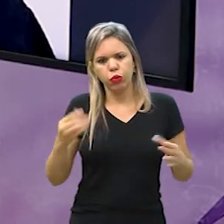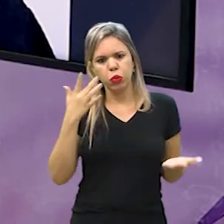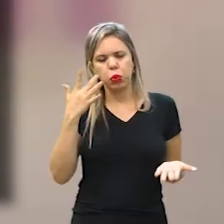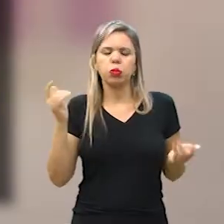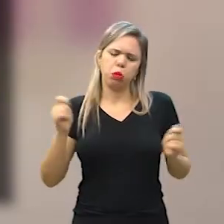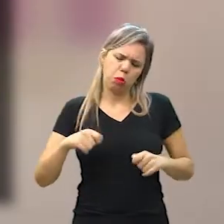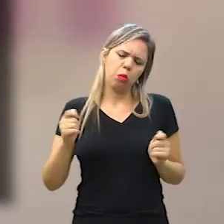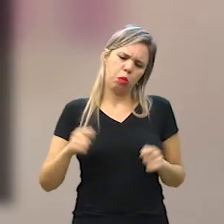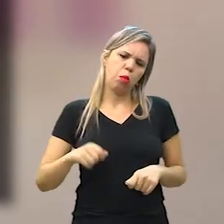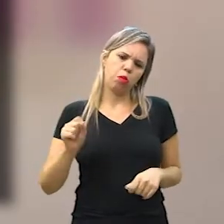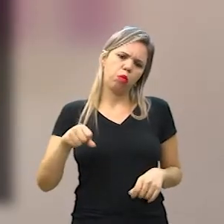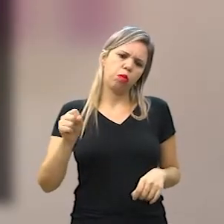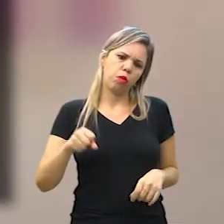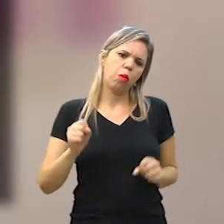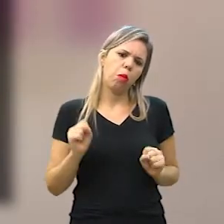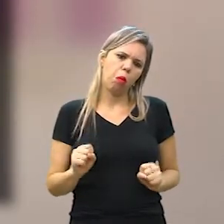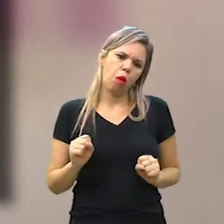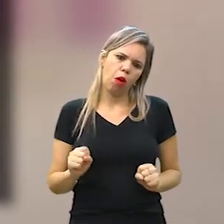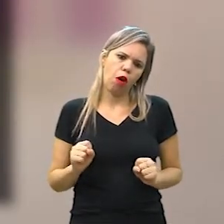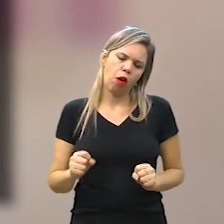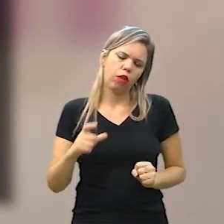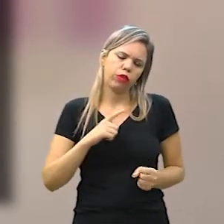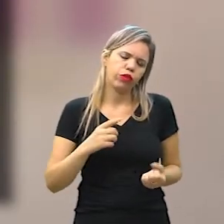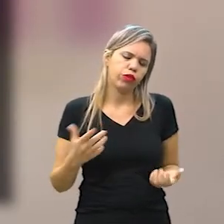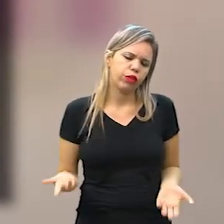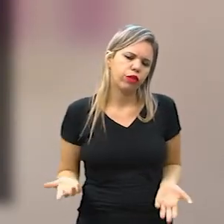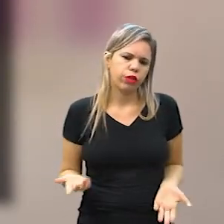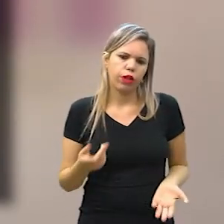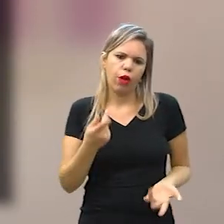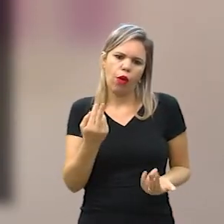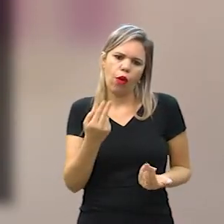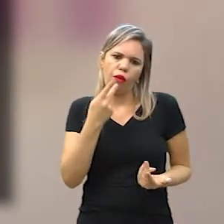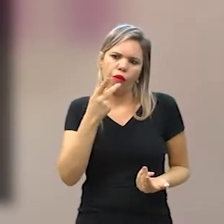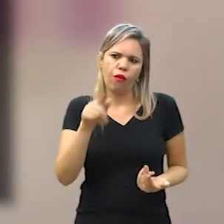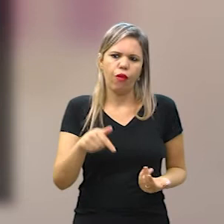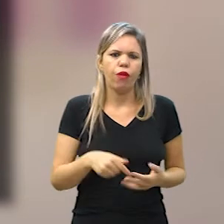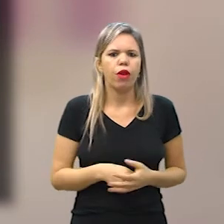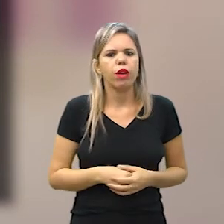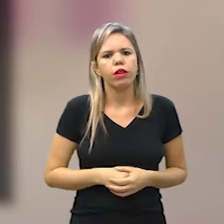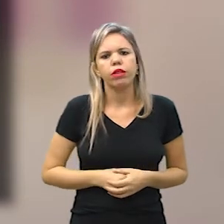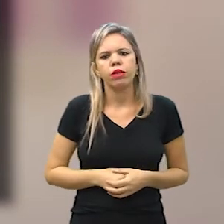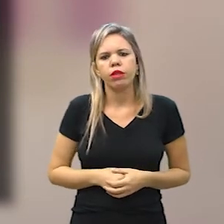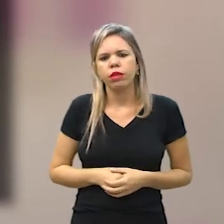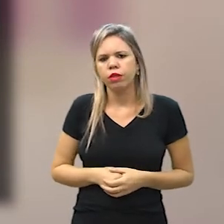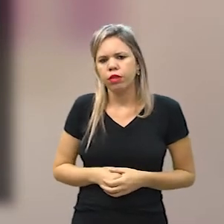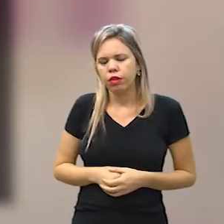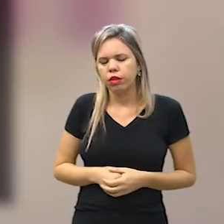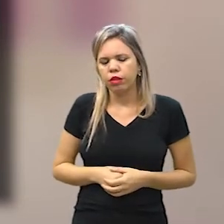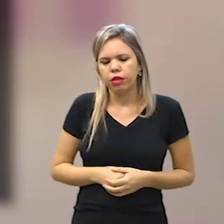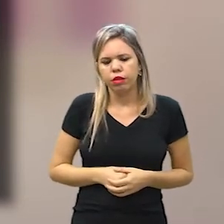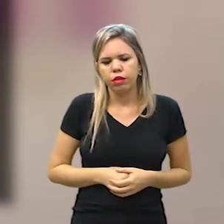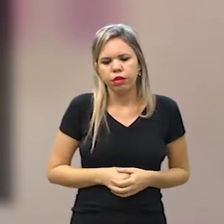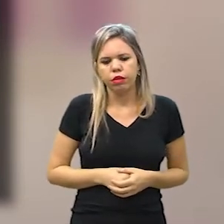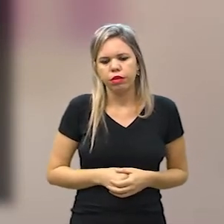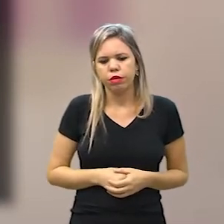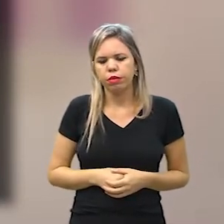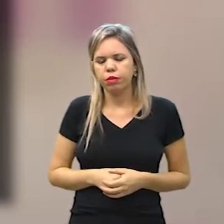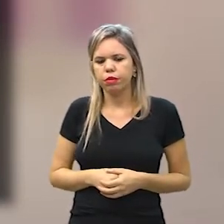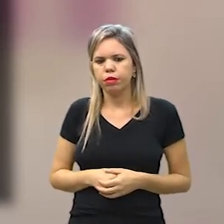cura? Sim, elas têm cura, tá? Como eu falei, elas têm